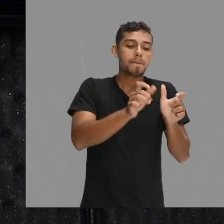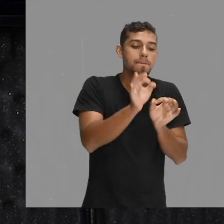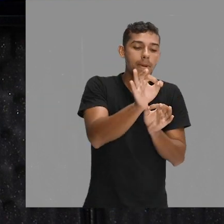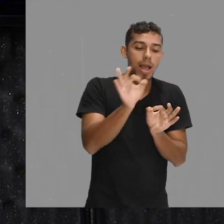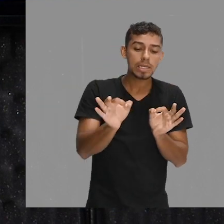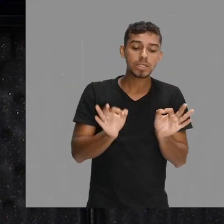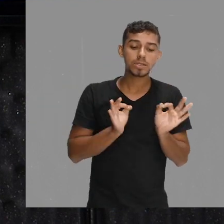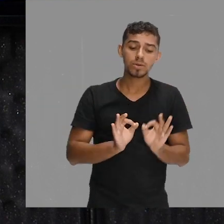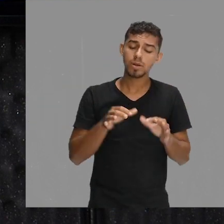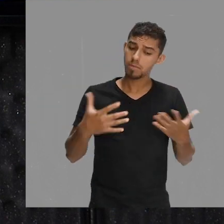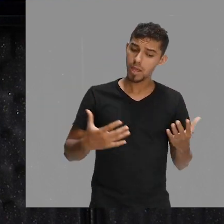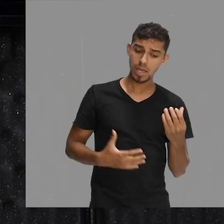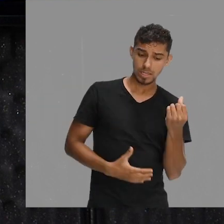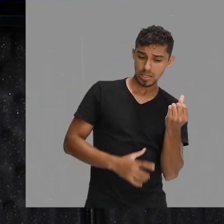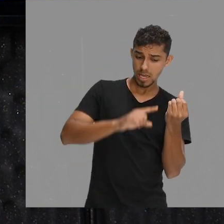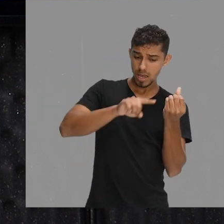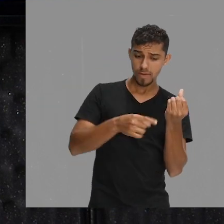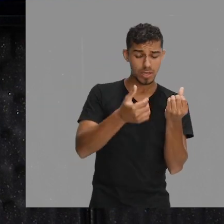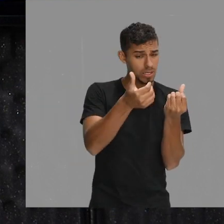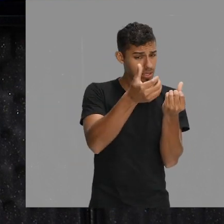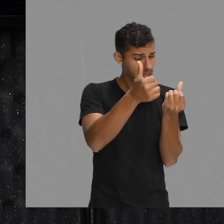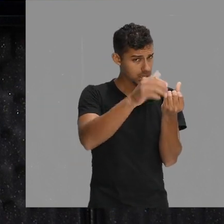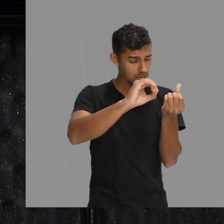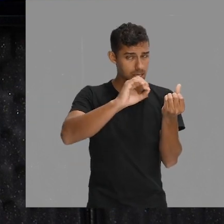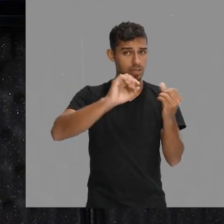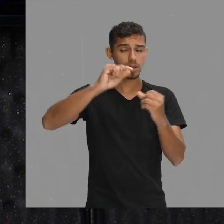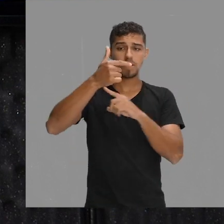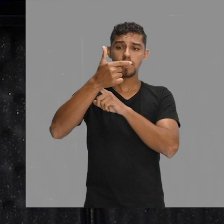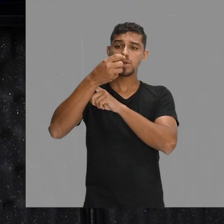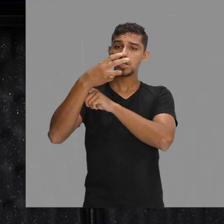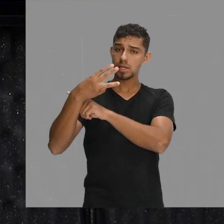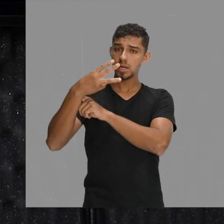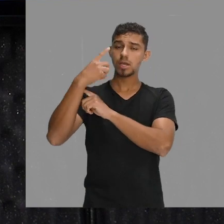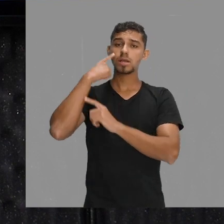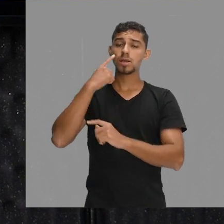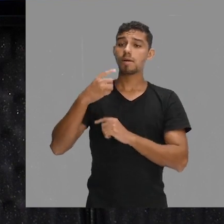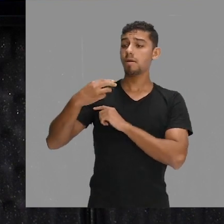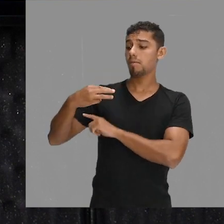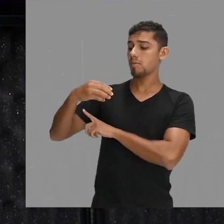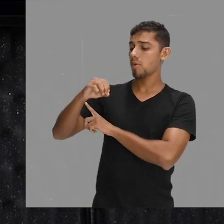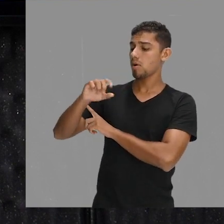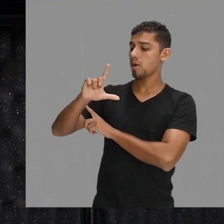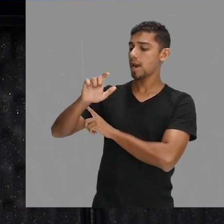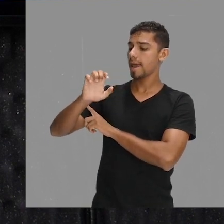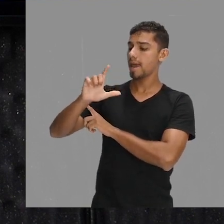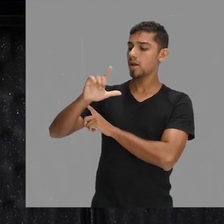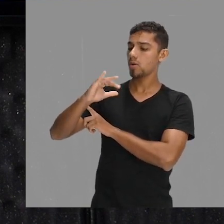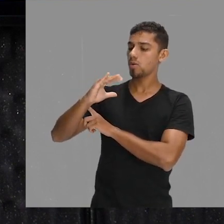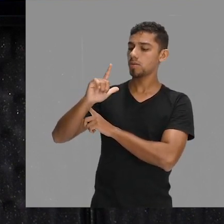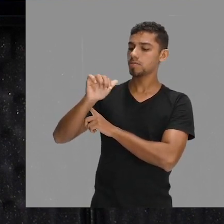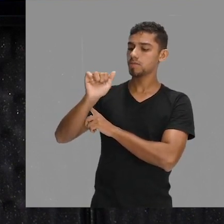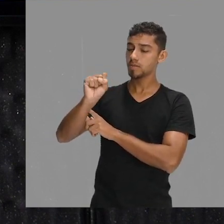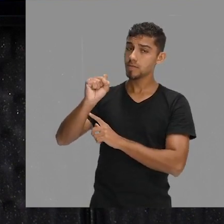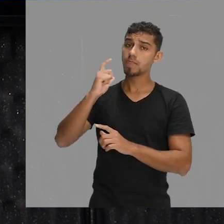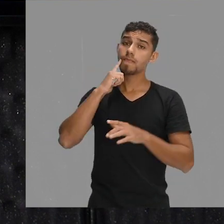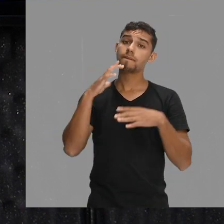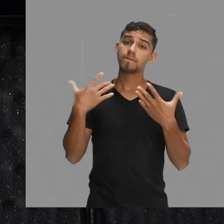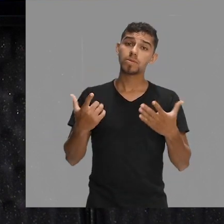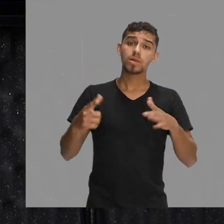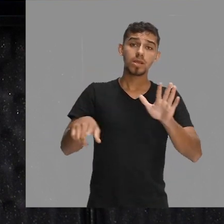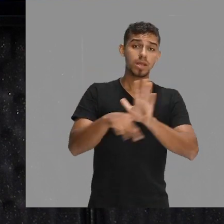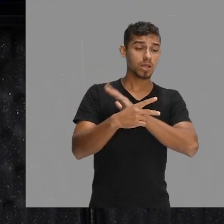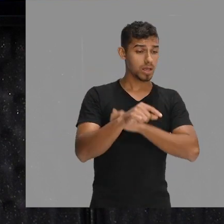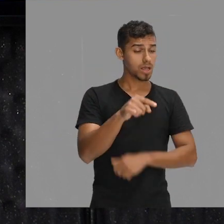representa o quê? 6 vezes 10 elevado a 23 moléculas. Então, se eu dissolver essa quantidade de moléculas em água, eu vou